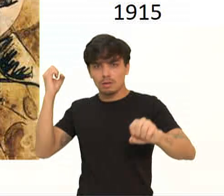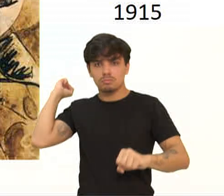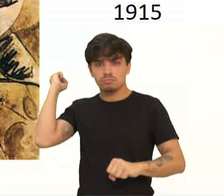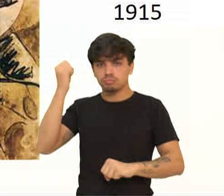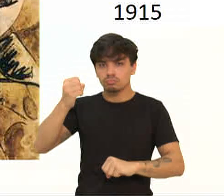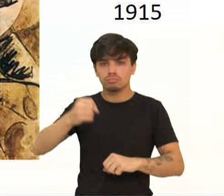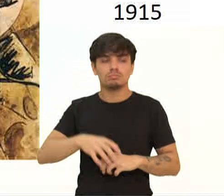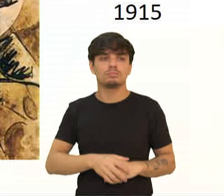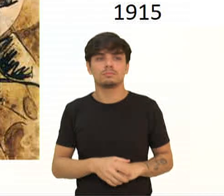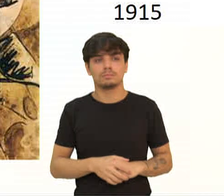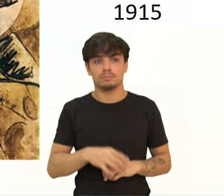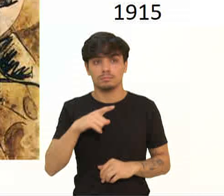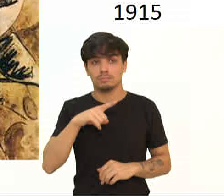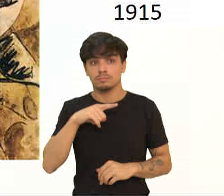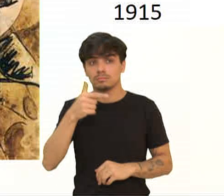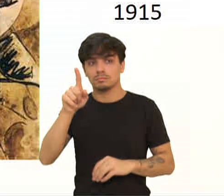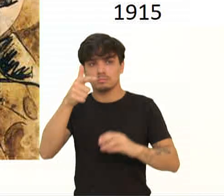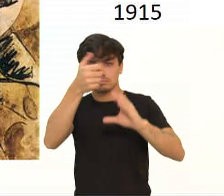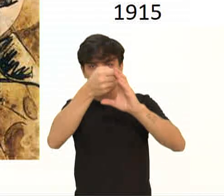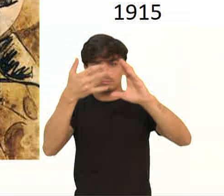geométrica.